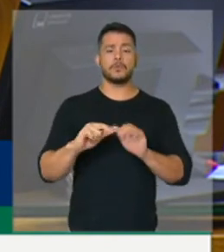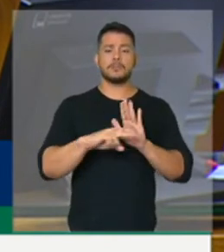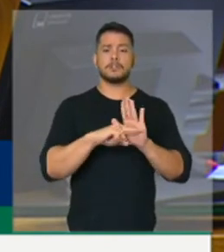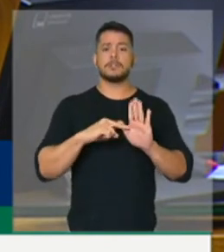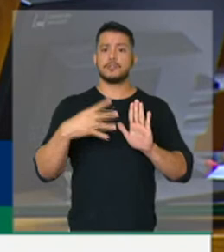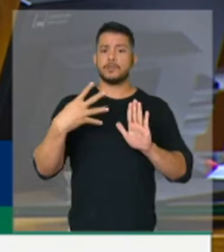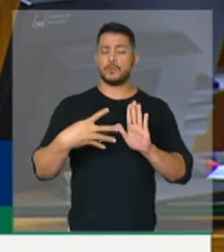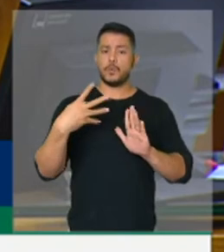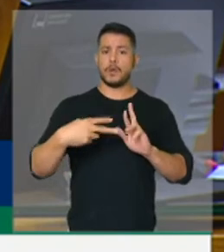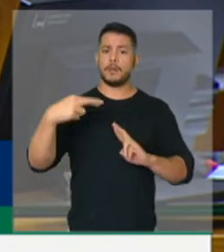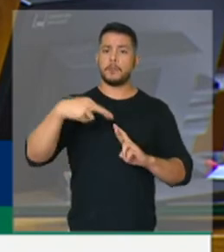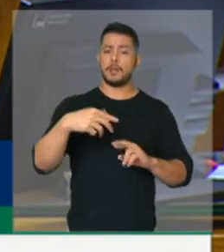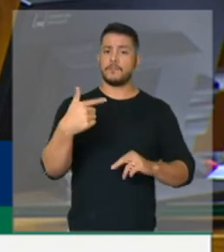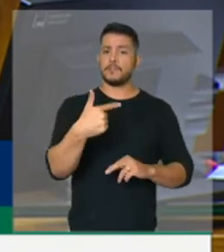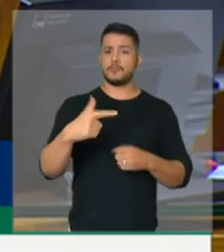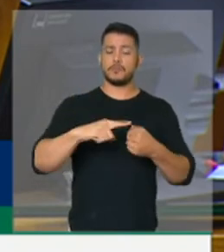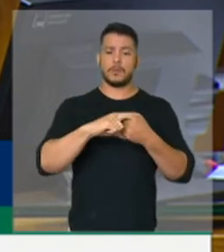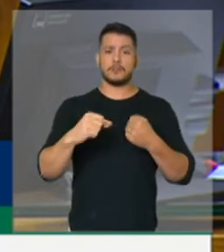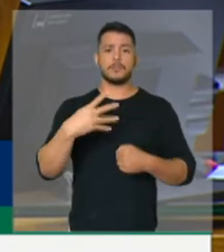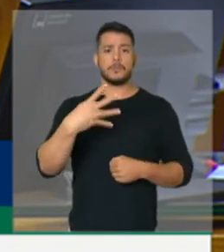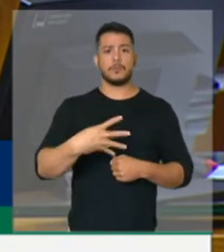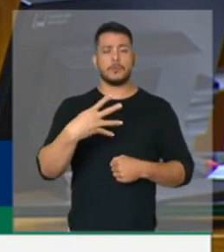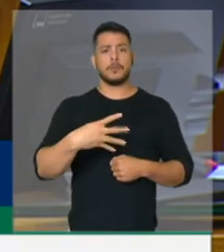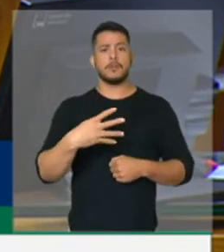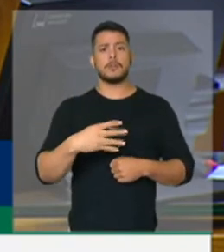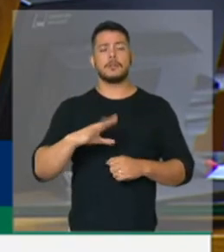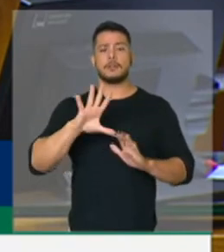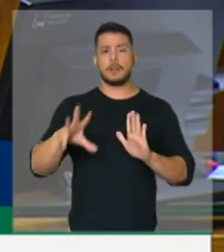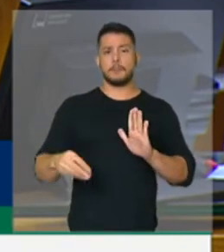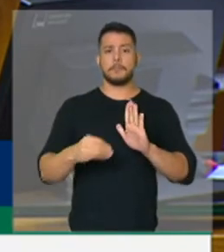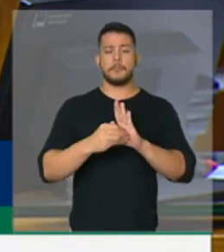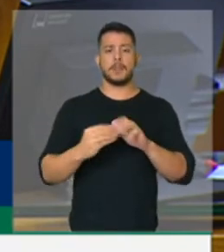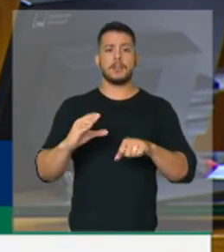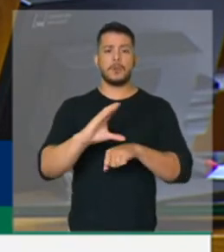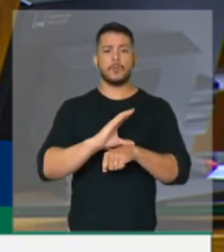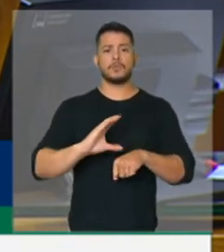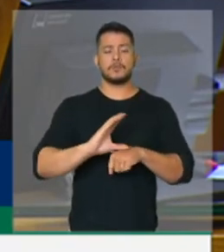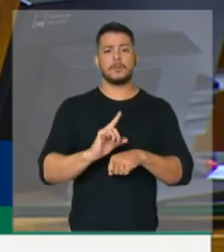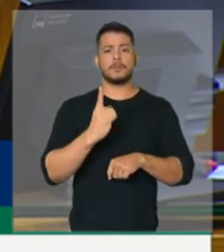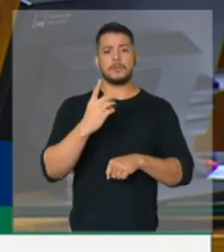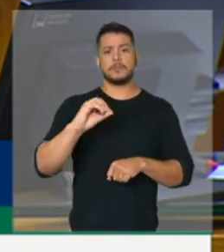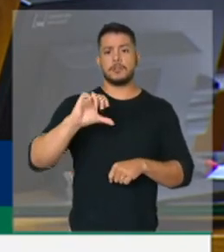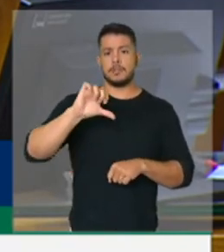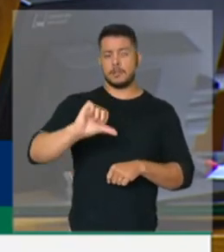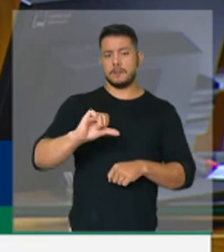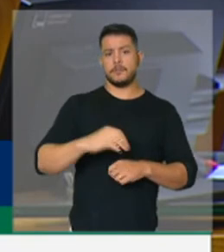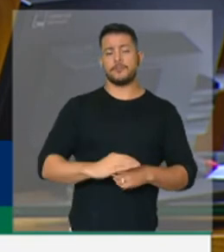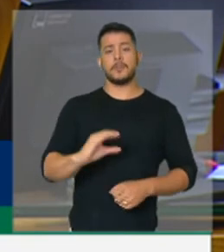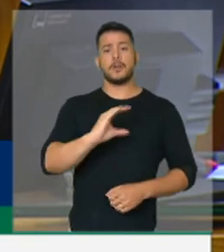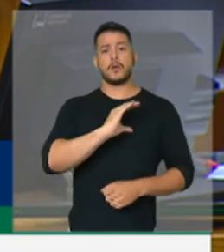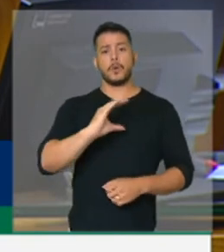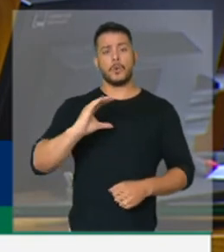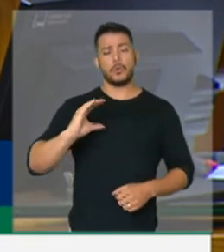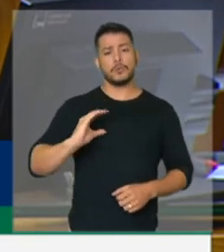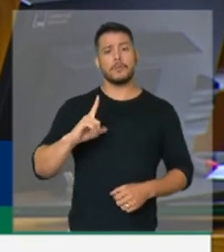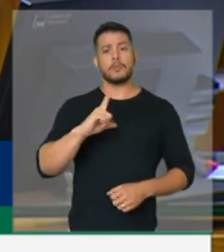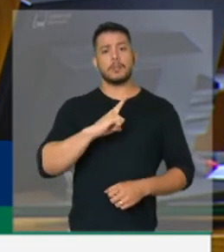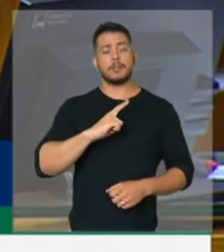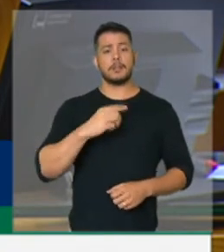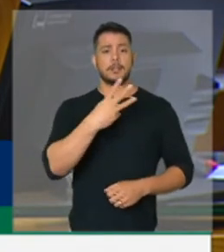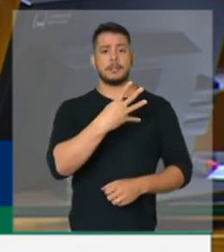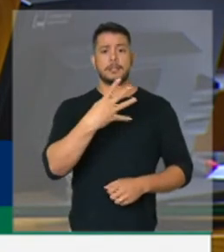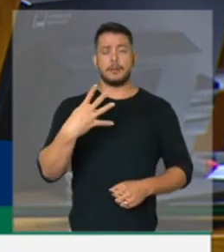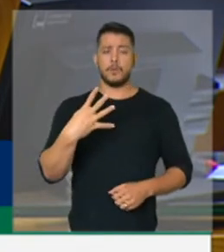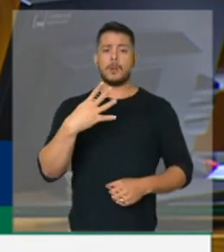emenda constitucional número 109 de 2021. A comissão será composta de 34 membros